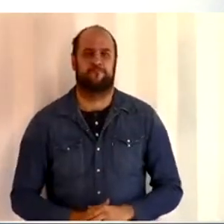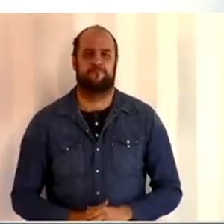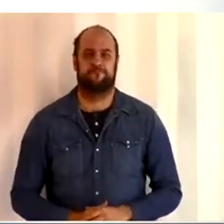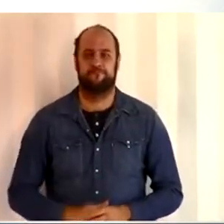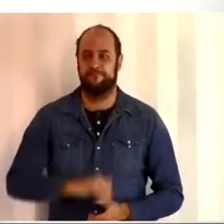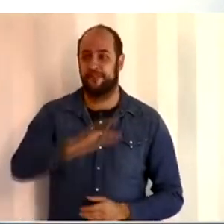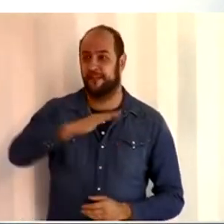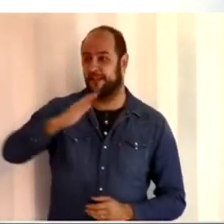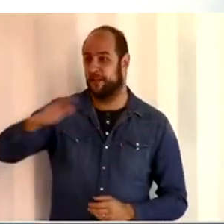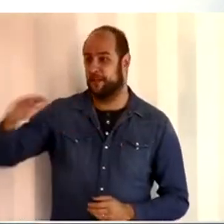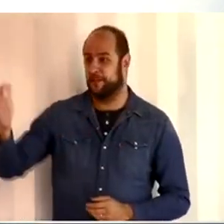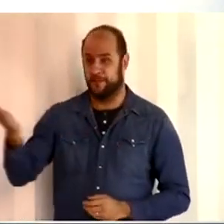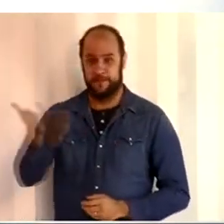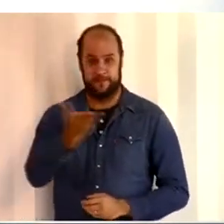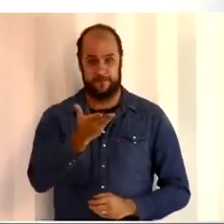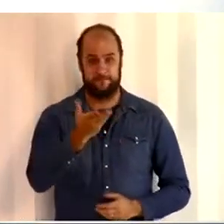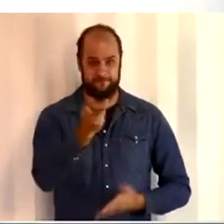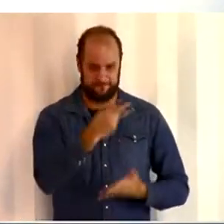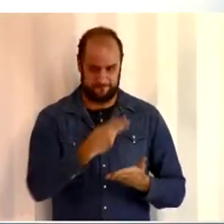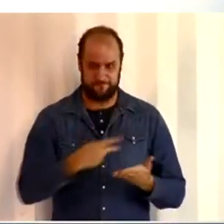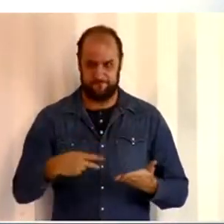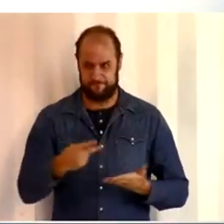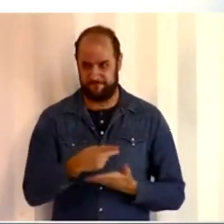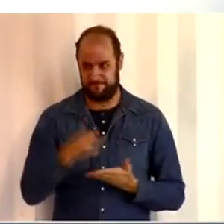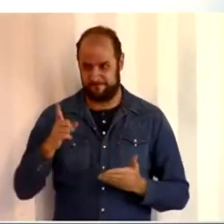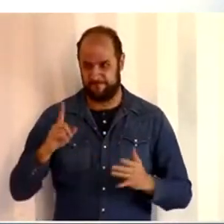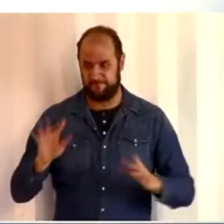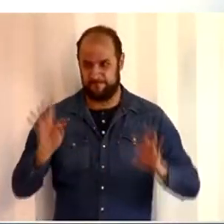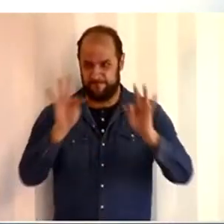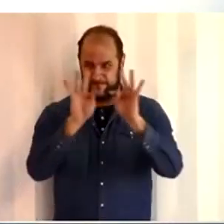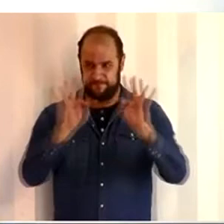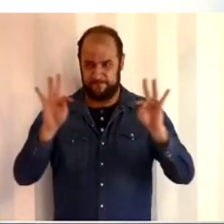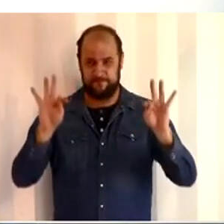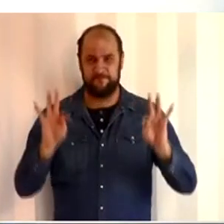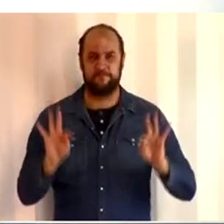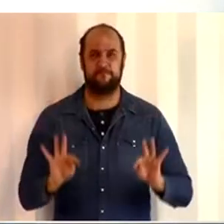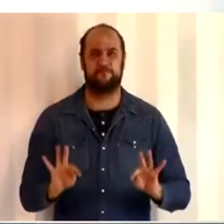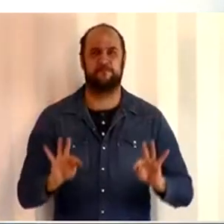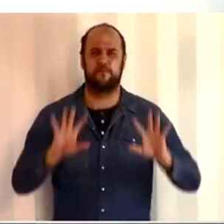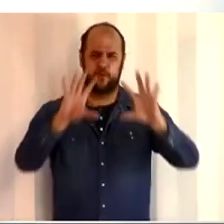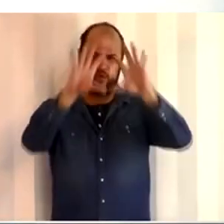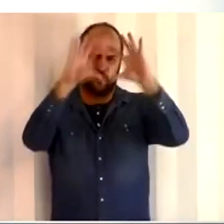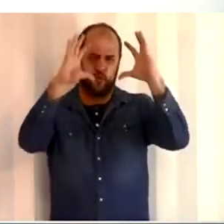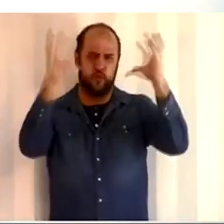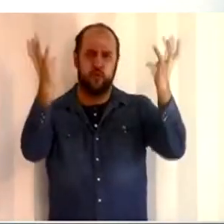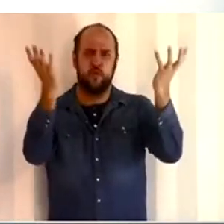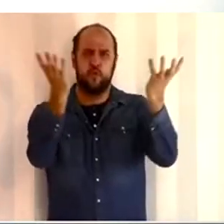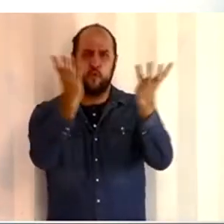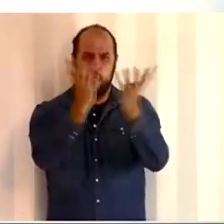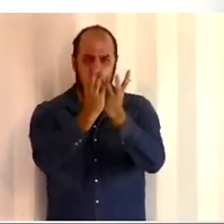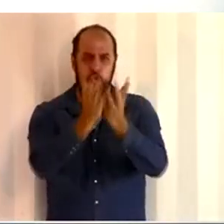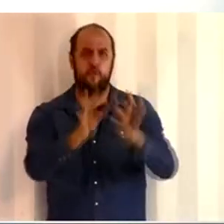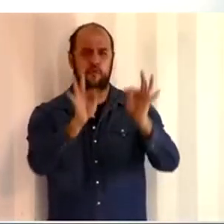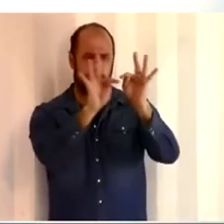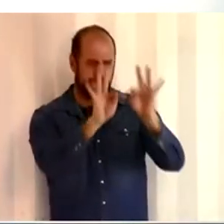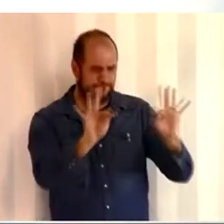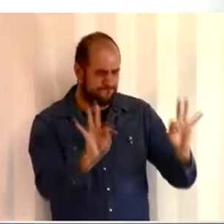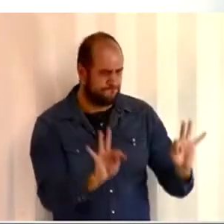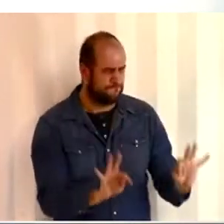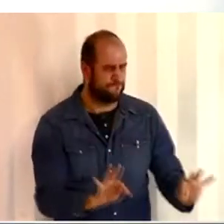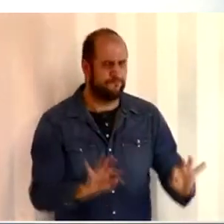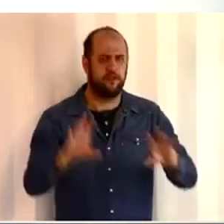Queridas crianças, vocês desenharam aí o tabernáculo, primeiro com a nuvem em cima, depois o tabernáculo com a coluna de